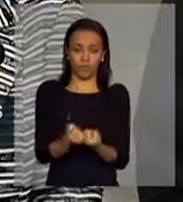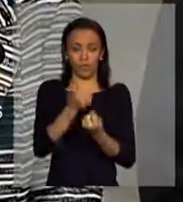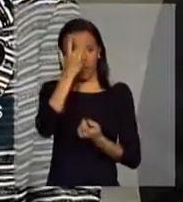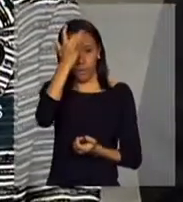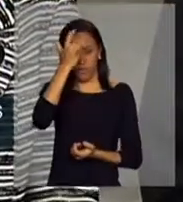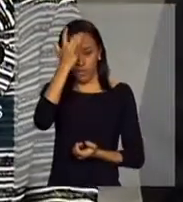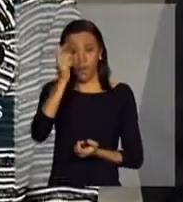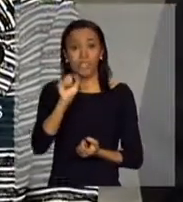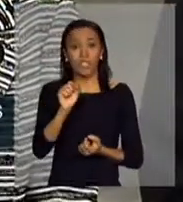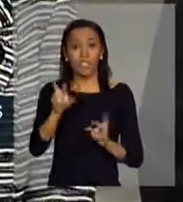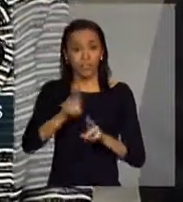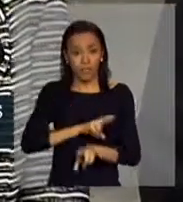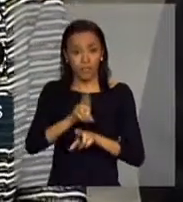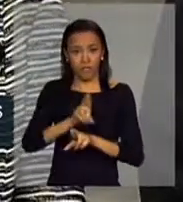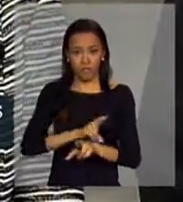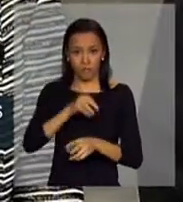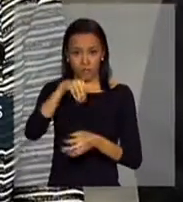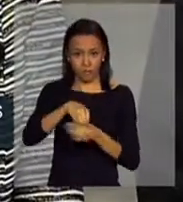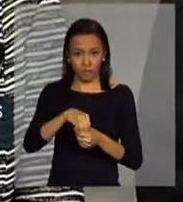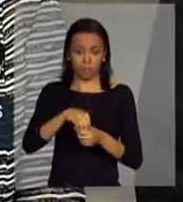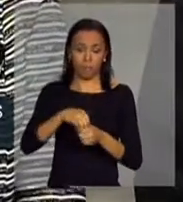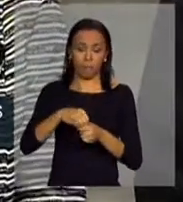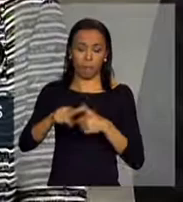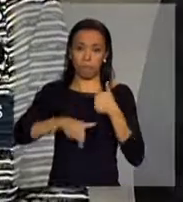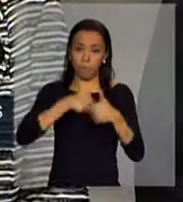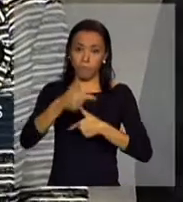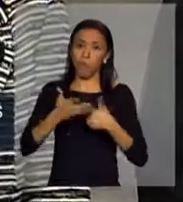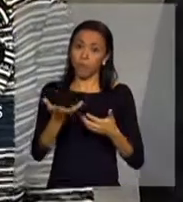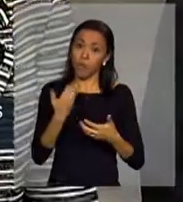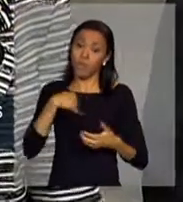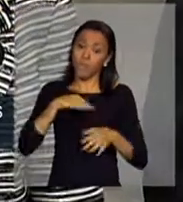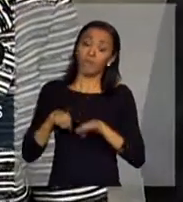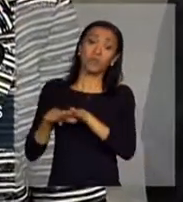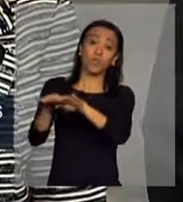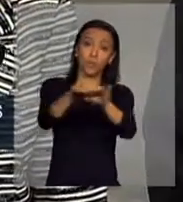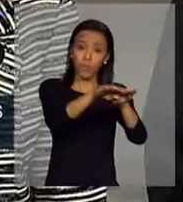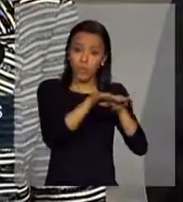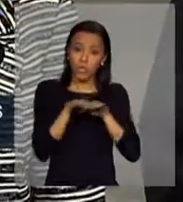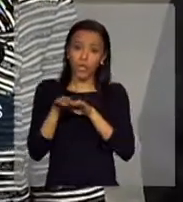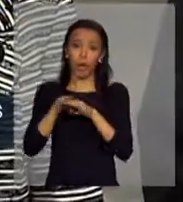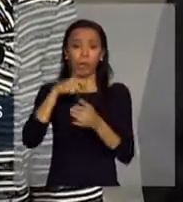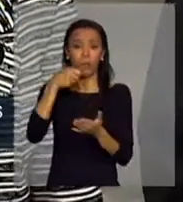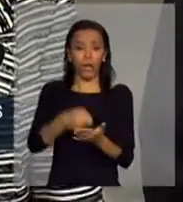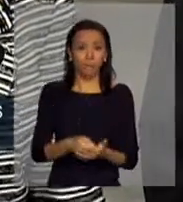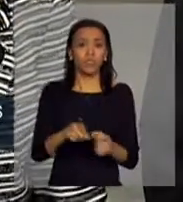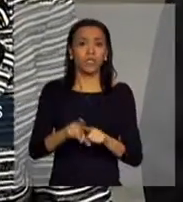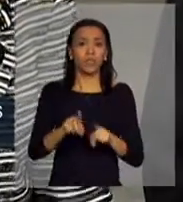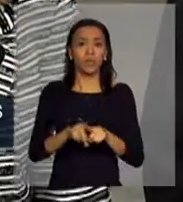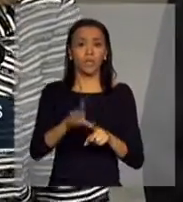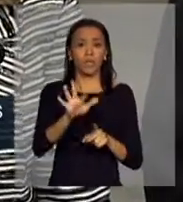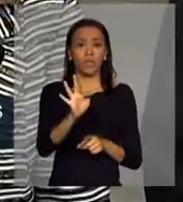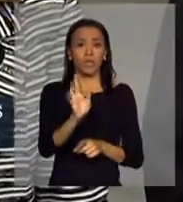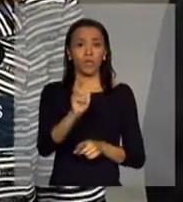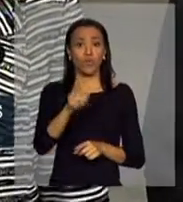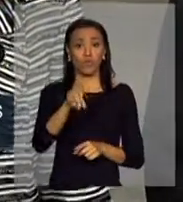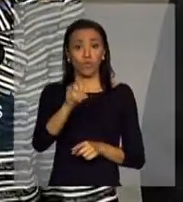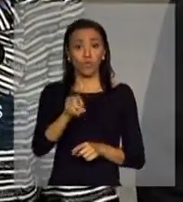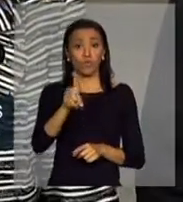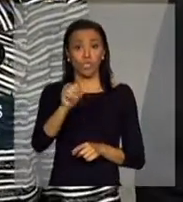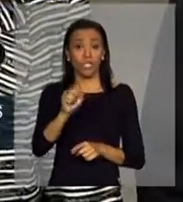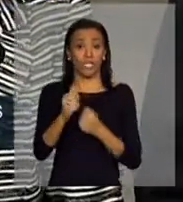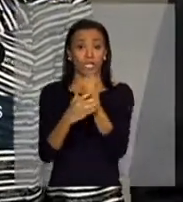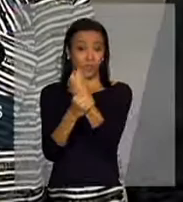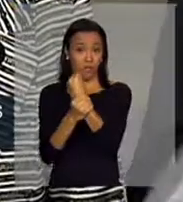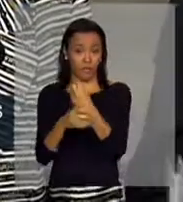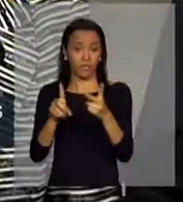essa relação de trabalho. Portanto, nós queremos unificar o pagamento do Fundo de Garantia por Tempo de Serviço, o INSS e